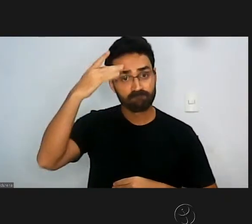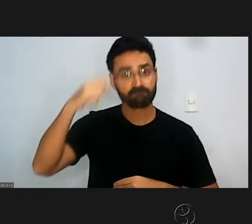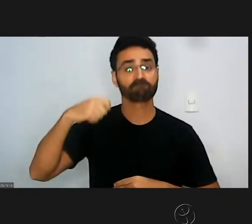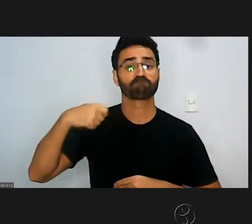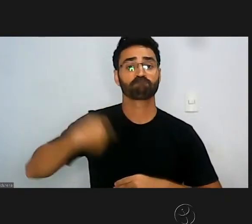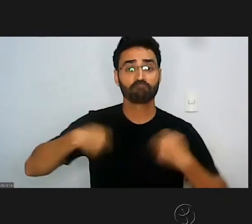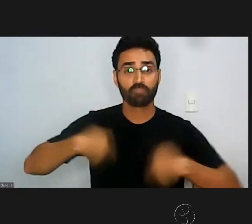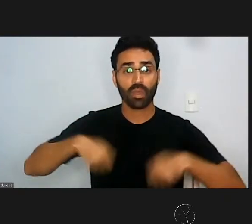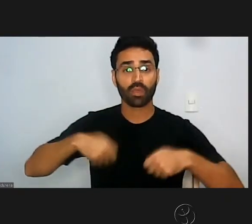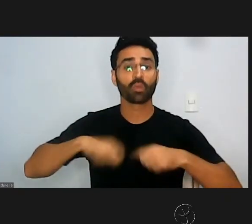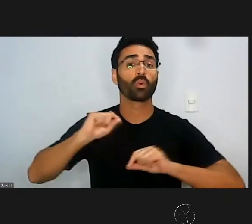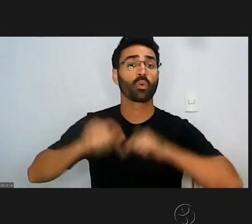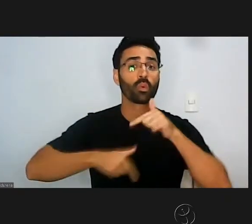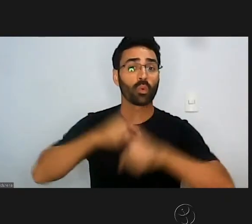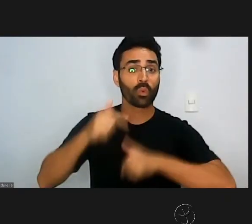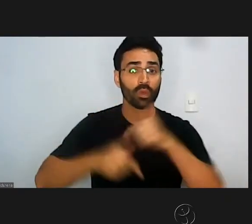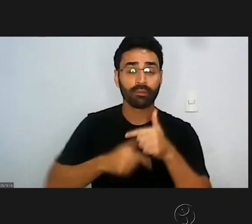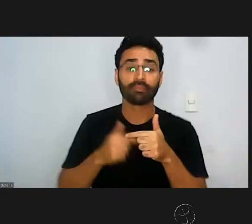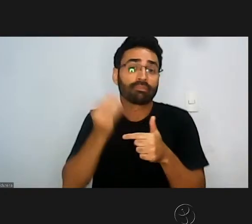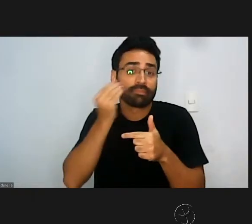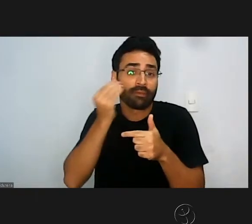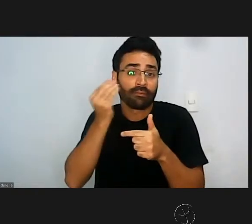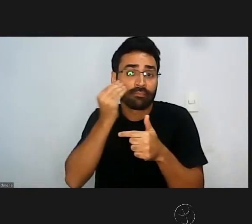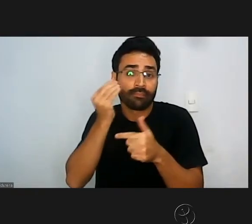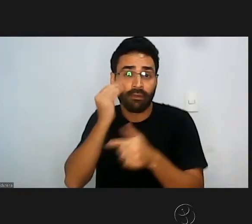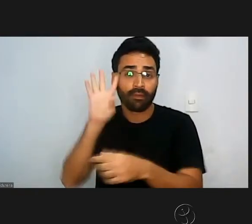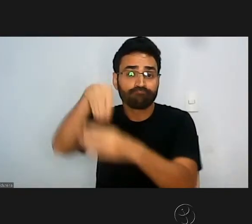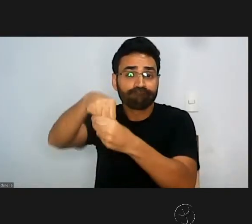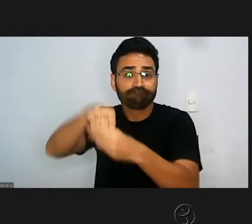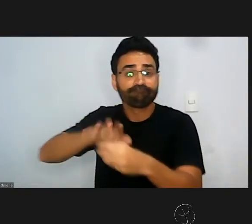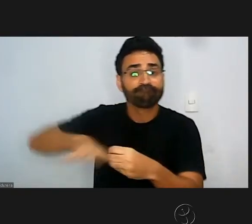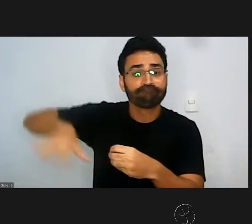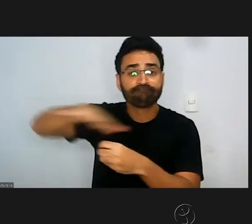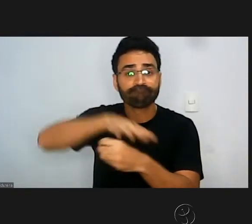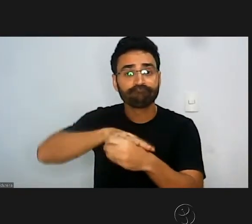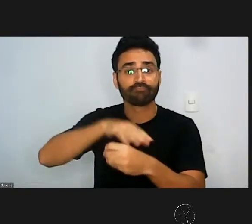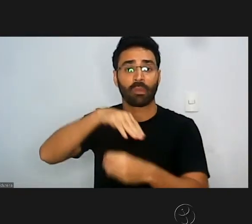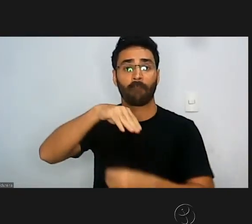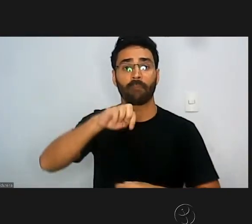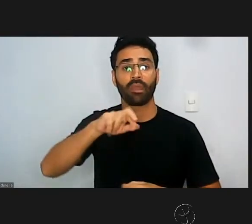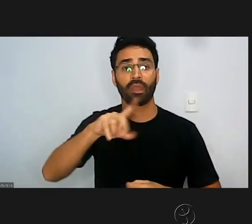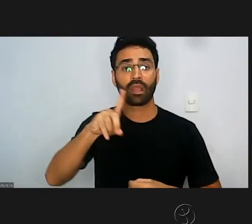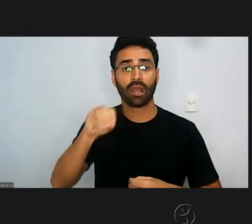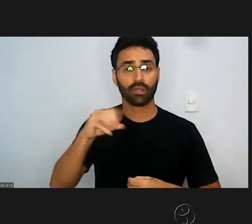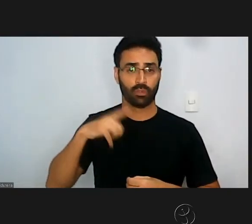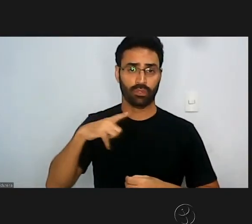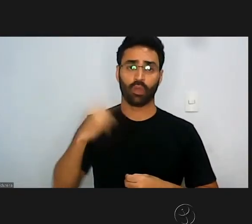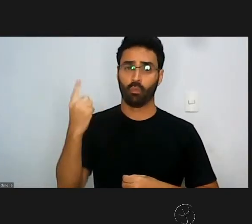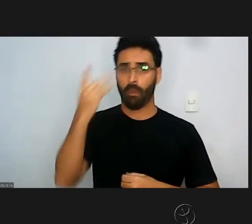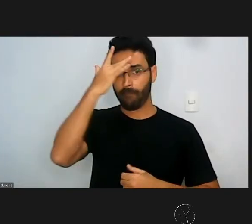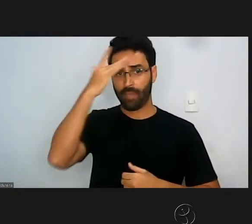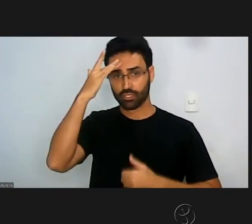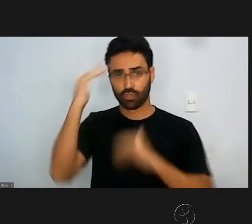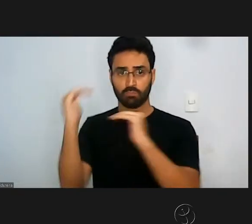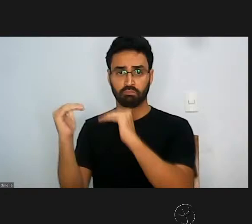têm que sobreviver em um mercado com concentração de poder. Sem